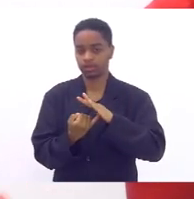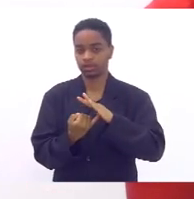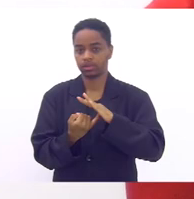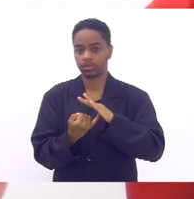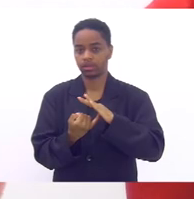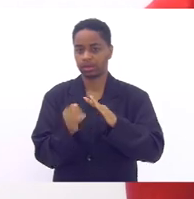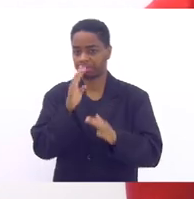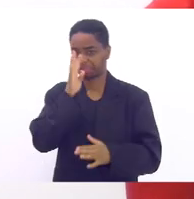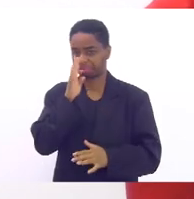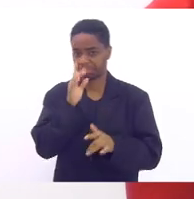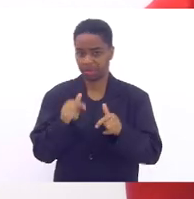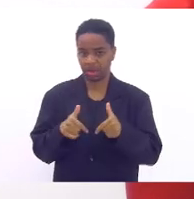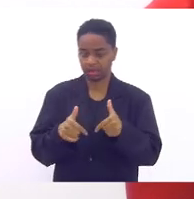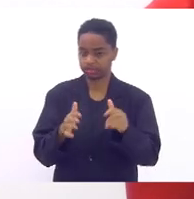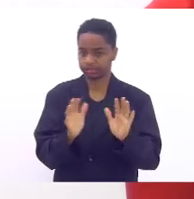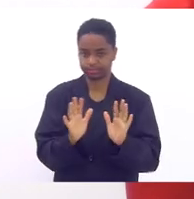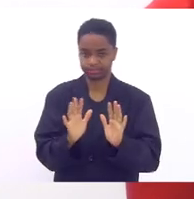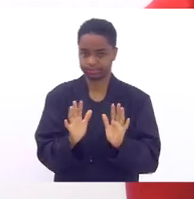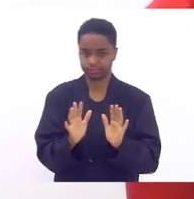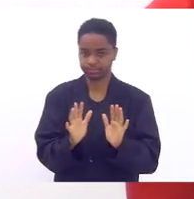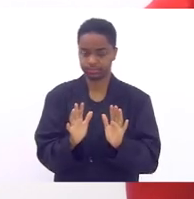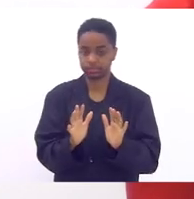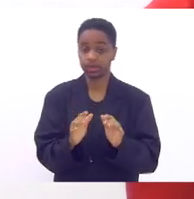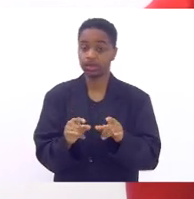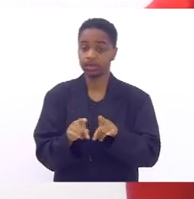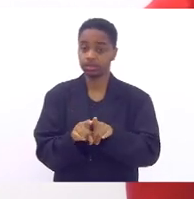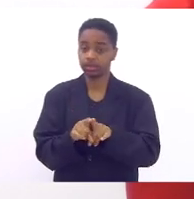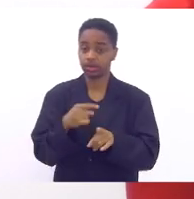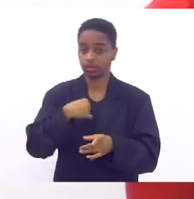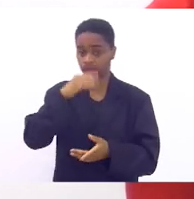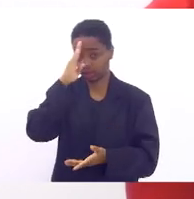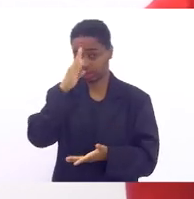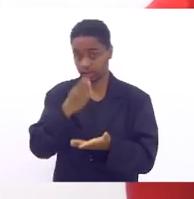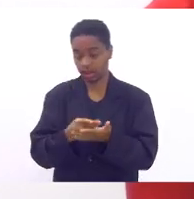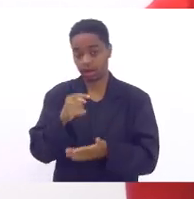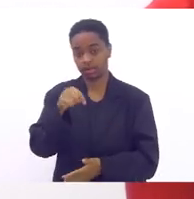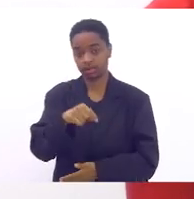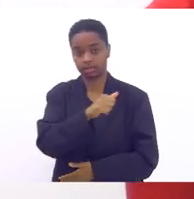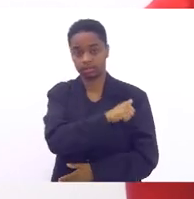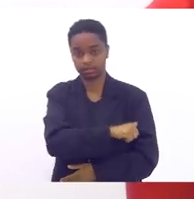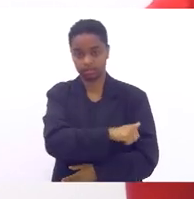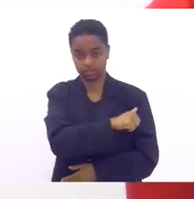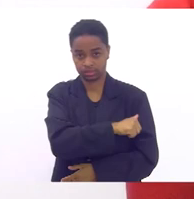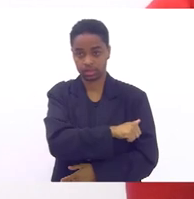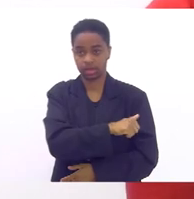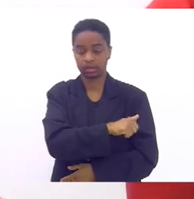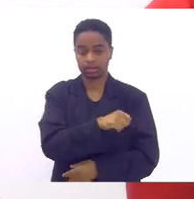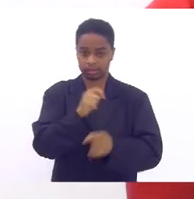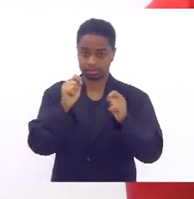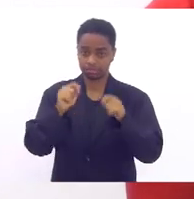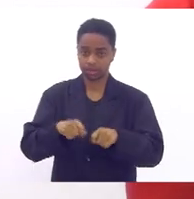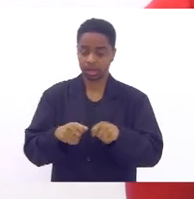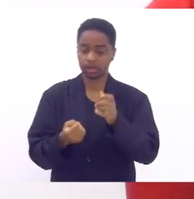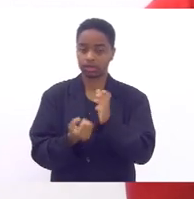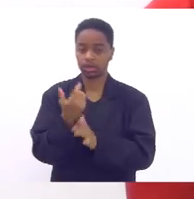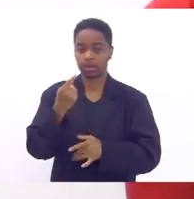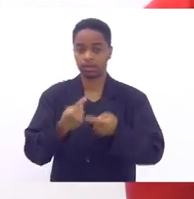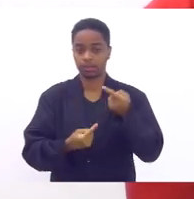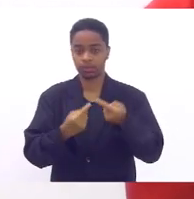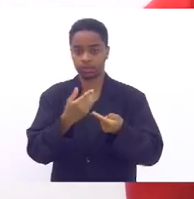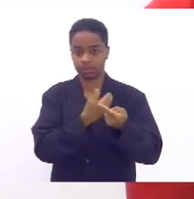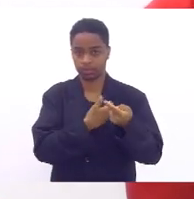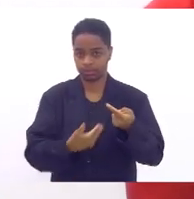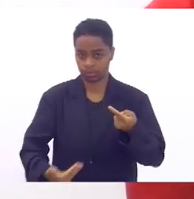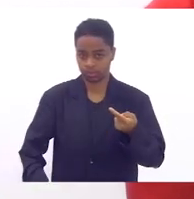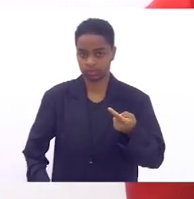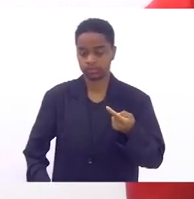por acaso de forma espontânea eh e eu creio que aqui no estado do Rio de Janeiro há espaço para produção de políticas públicas para